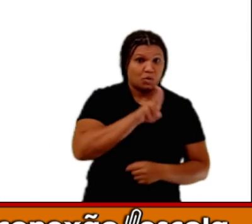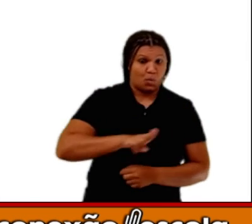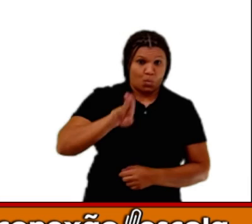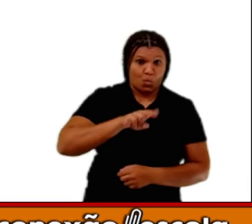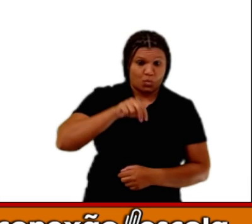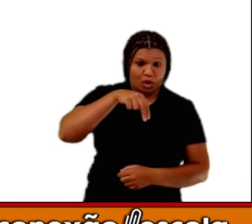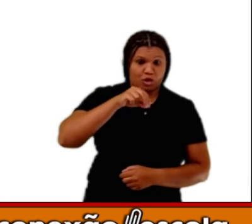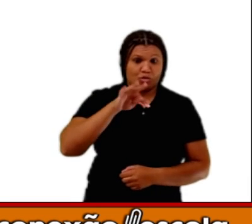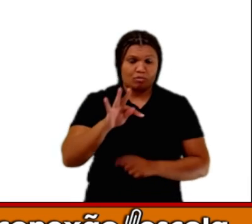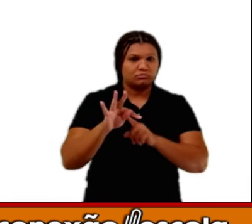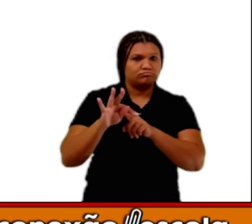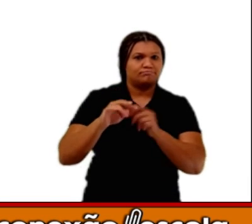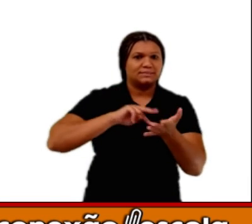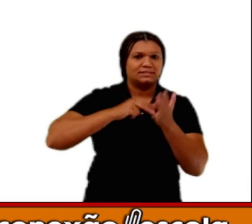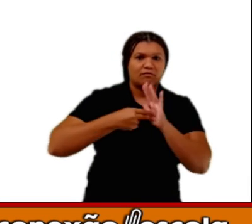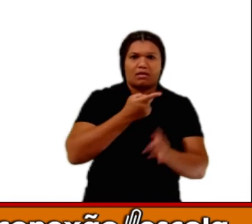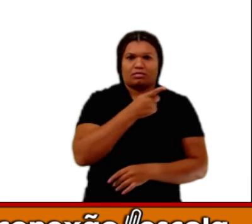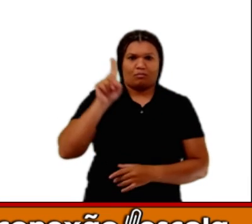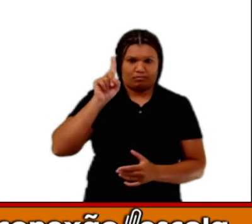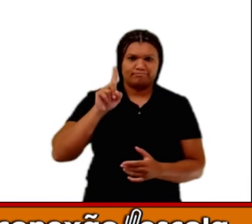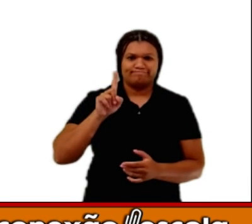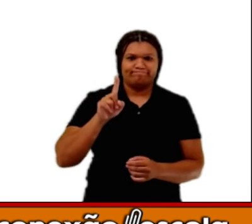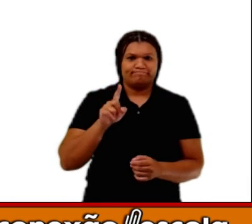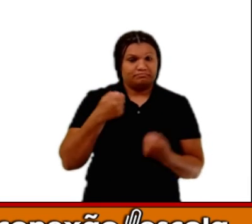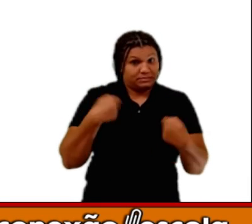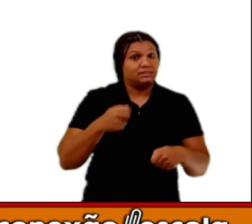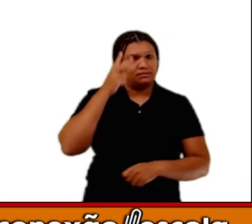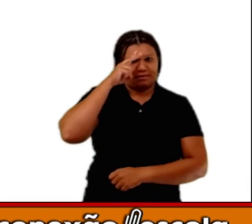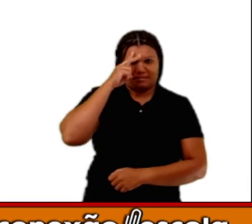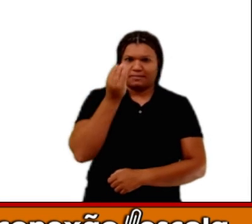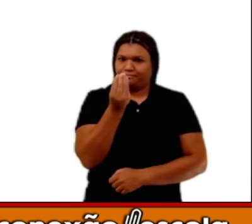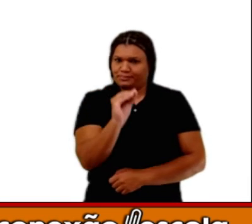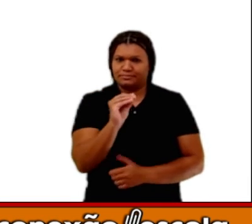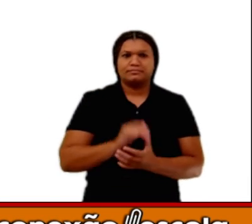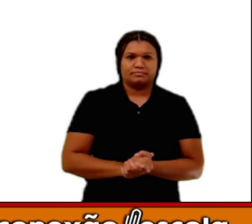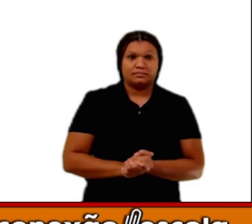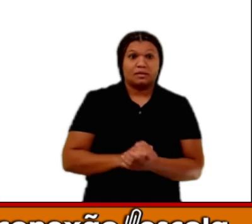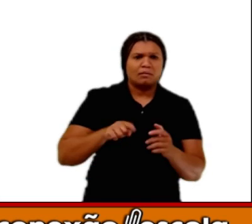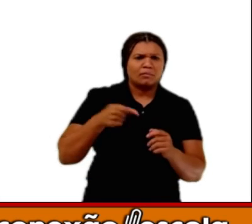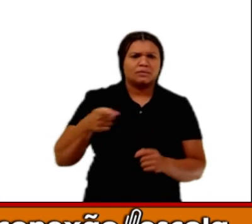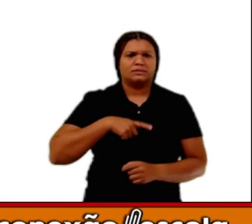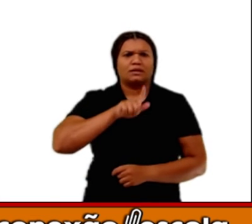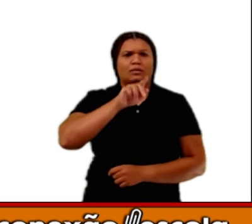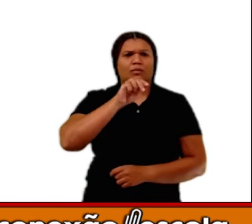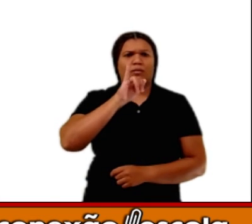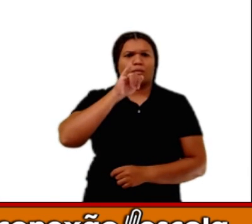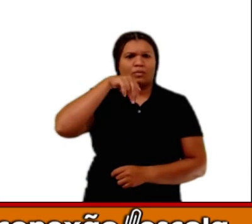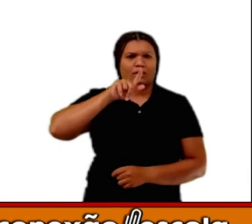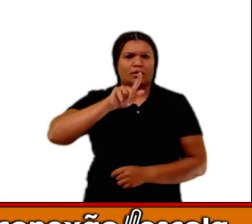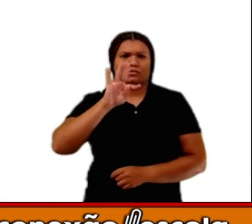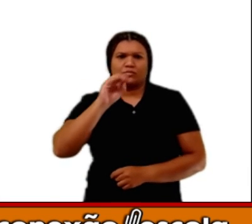estruturarmos a forma negativa a gente precisa lembrar do nó depois nós temos o gancho depois o